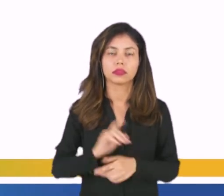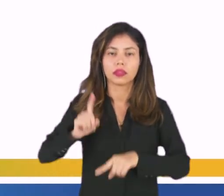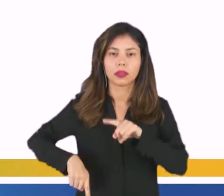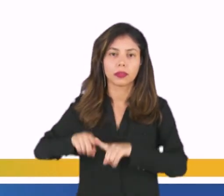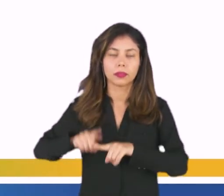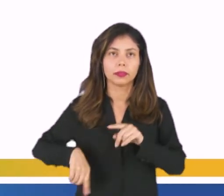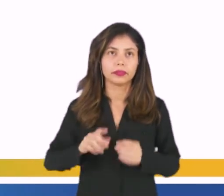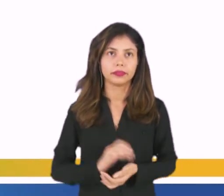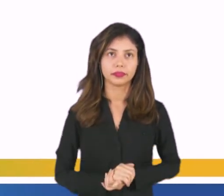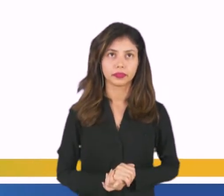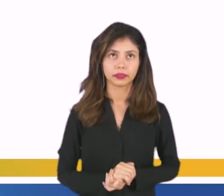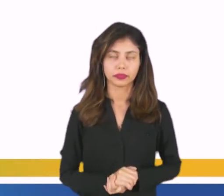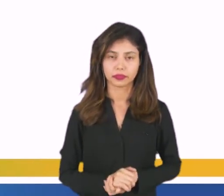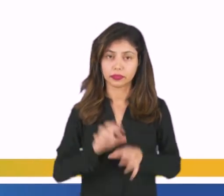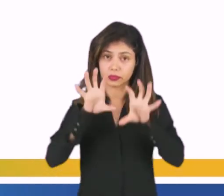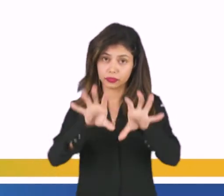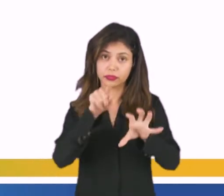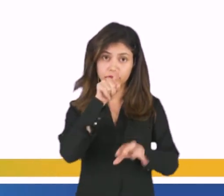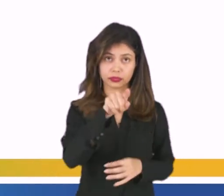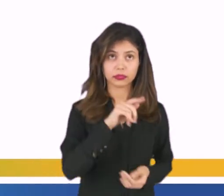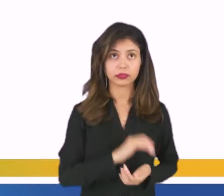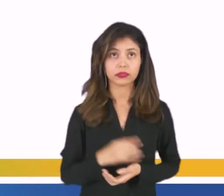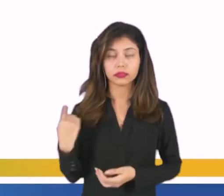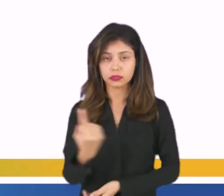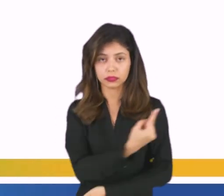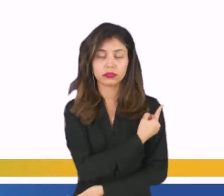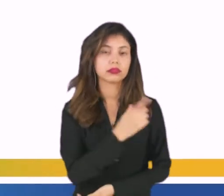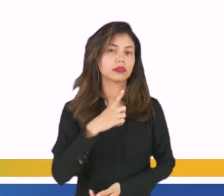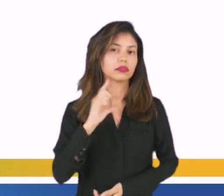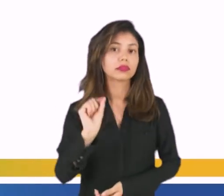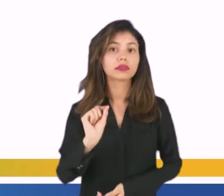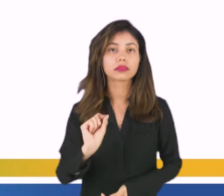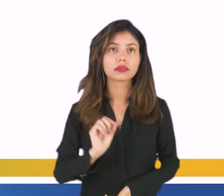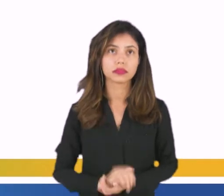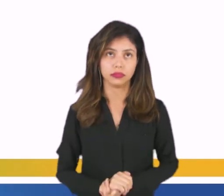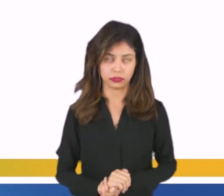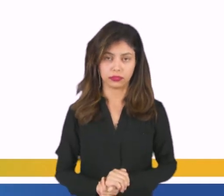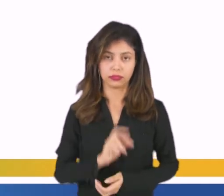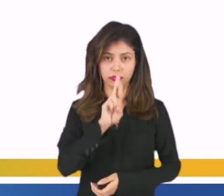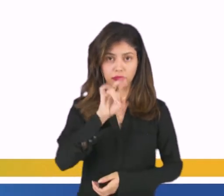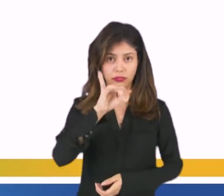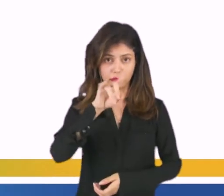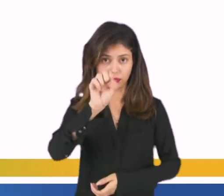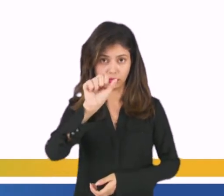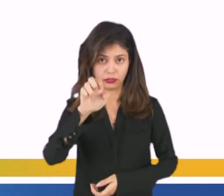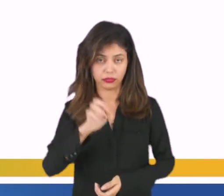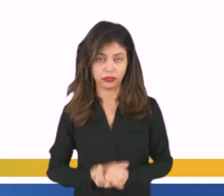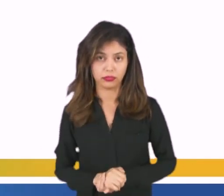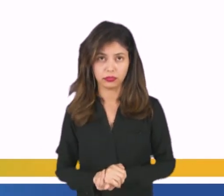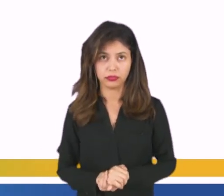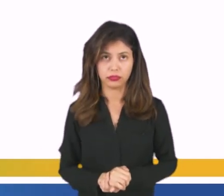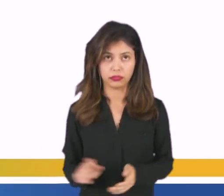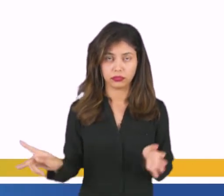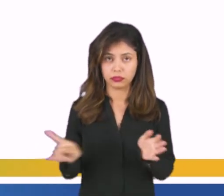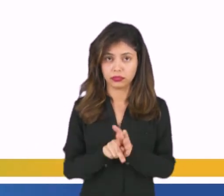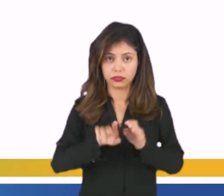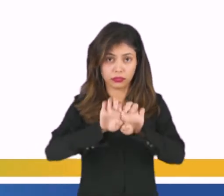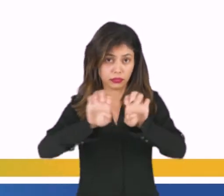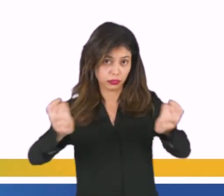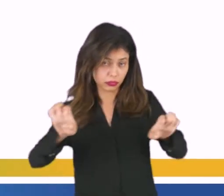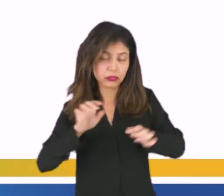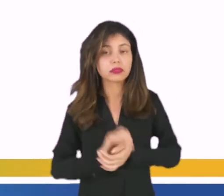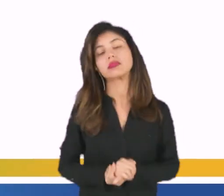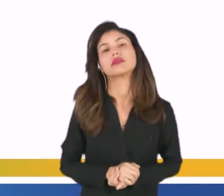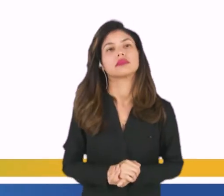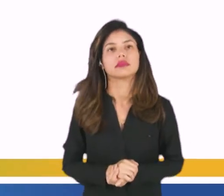material. Nesse caso, nós temos aí as raízes dessa inequação.